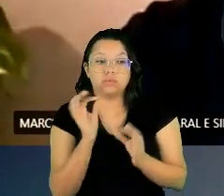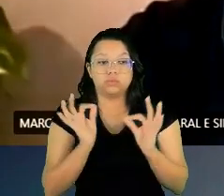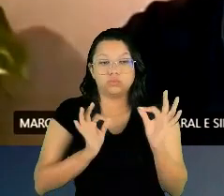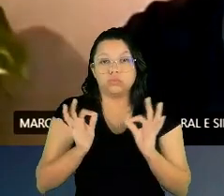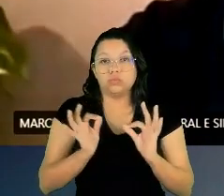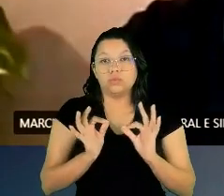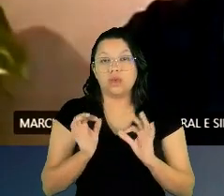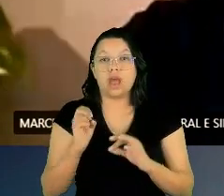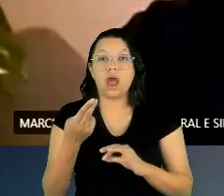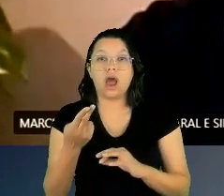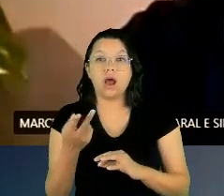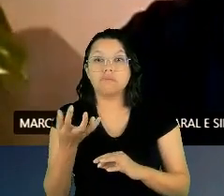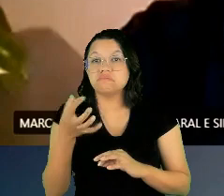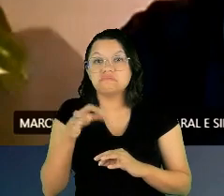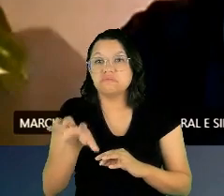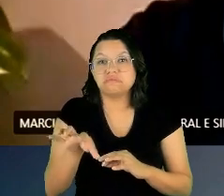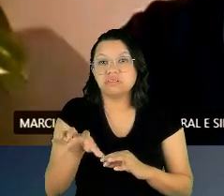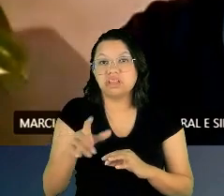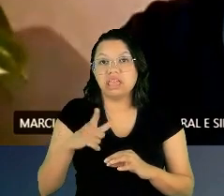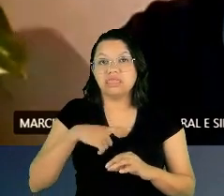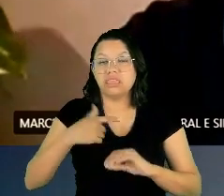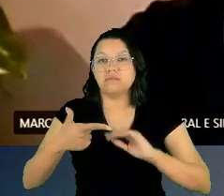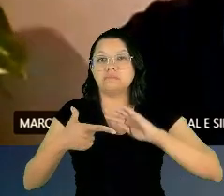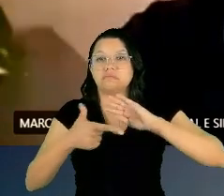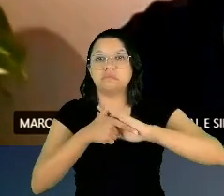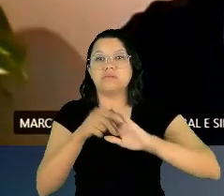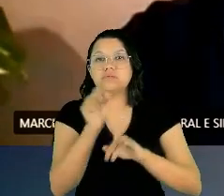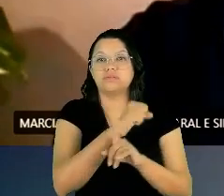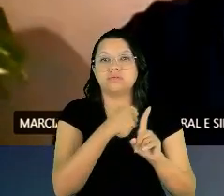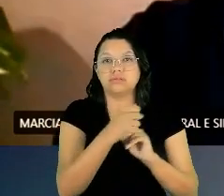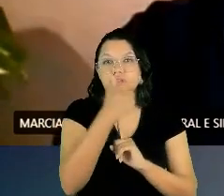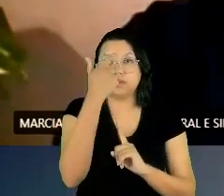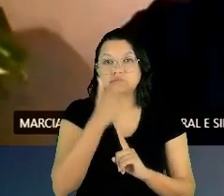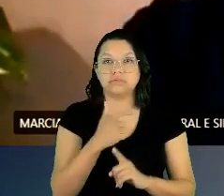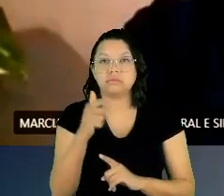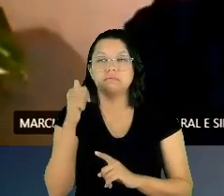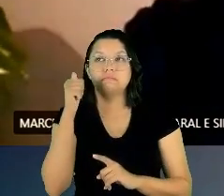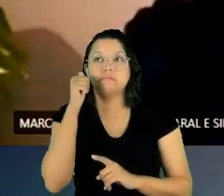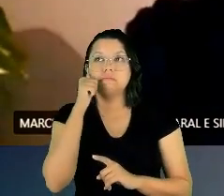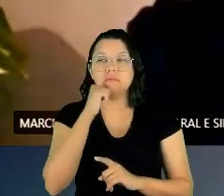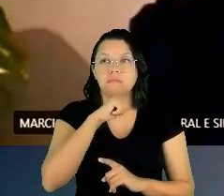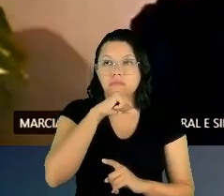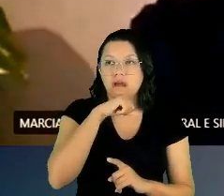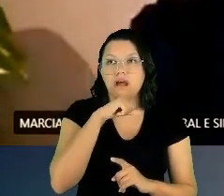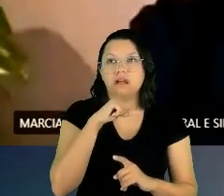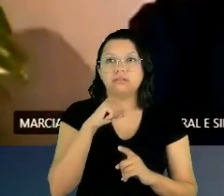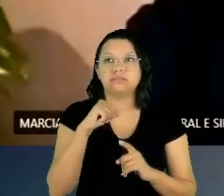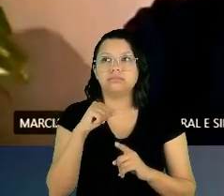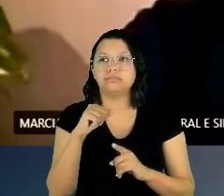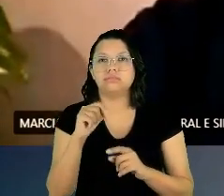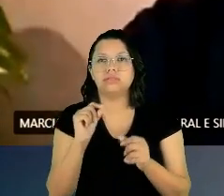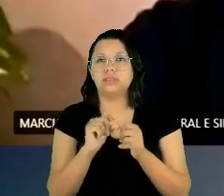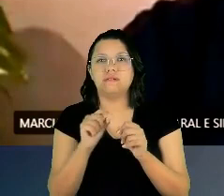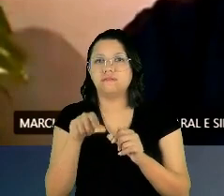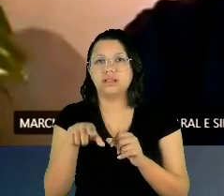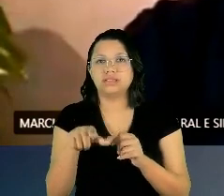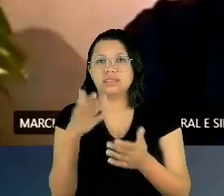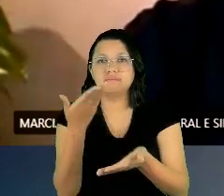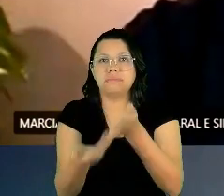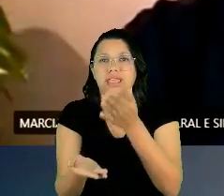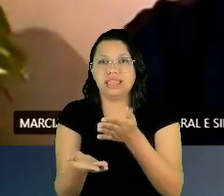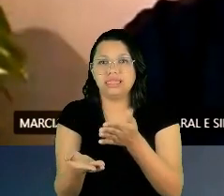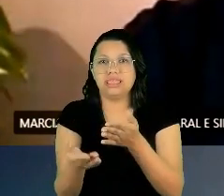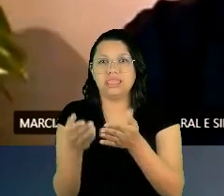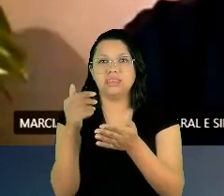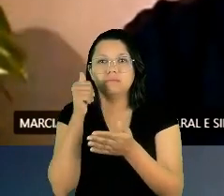muito feminina, ou ela não querer desempenhar o papel que a sociedade impõe de ser mãe e etc., não